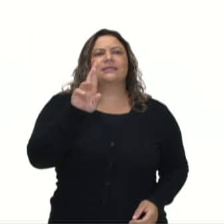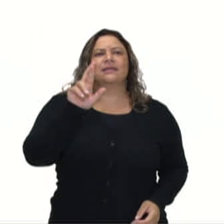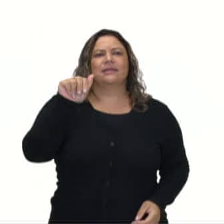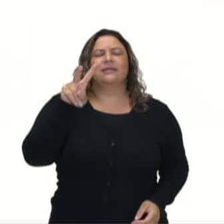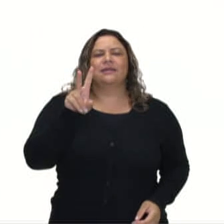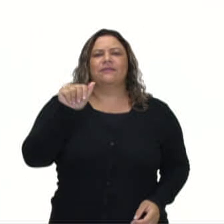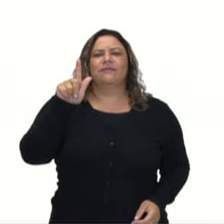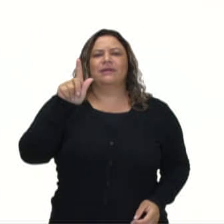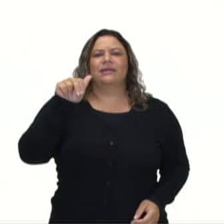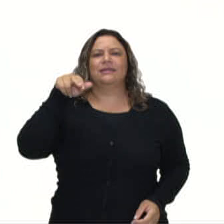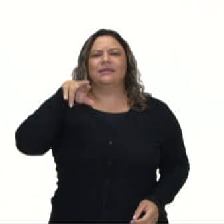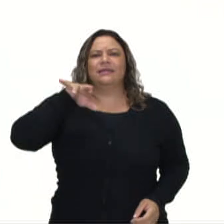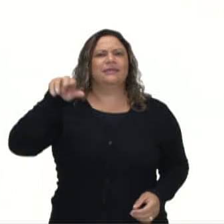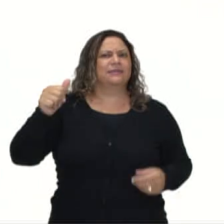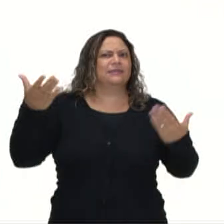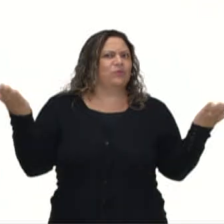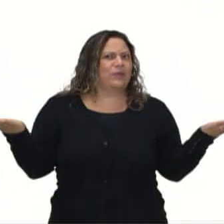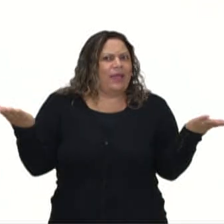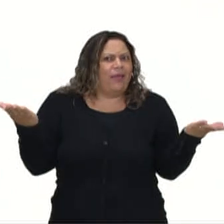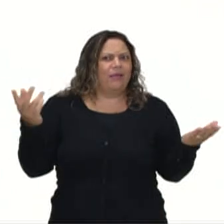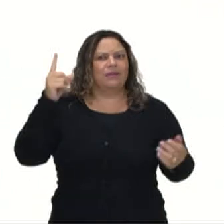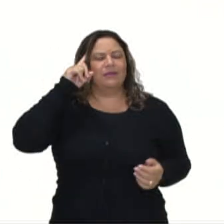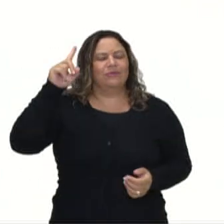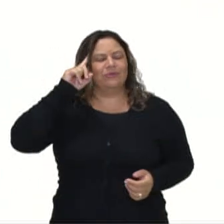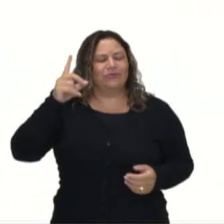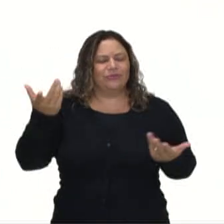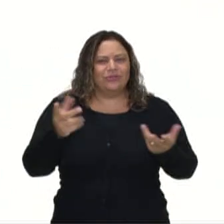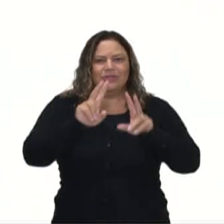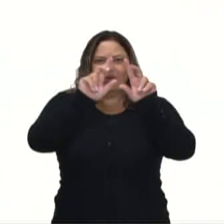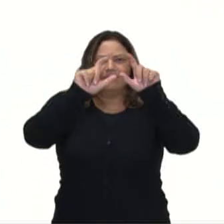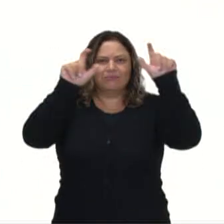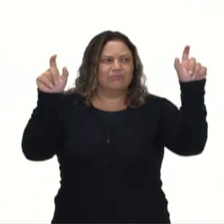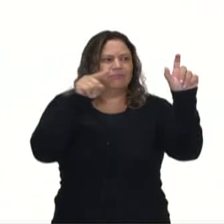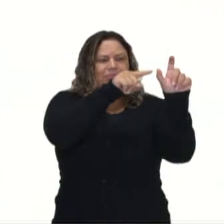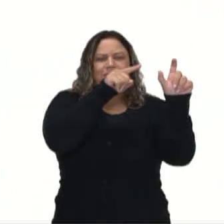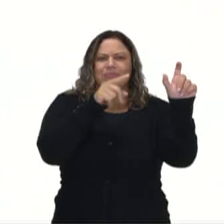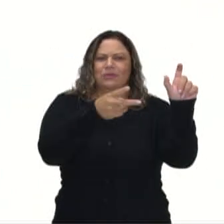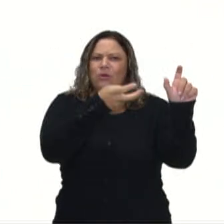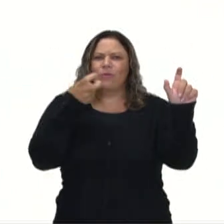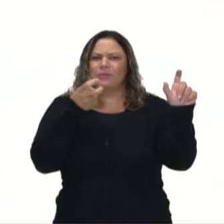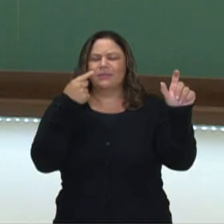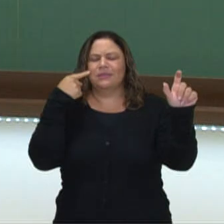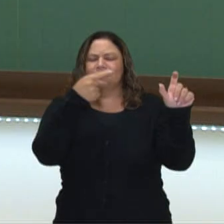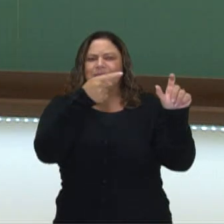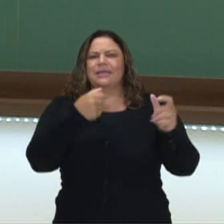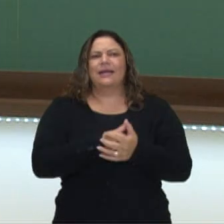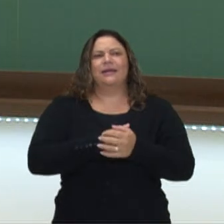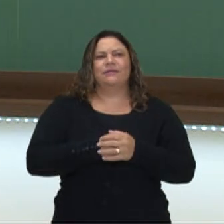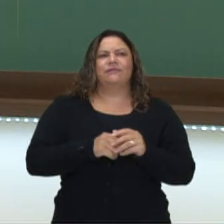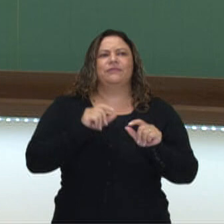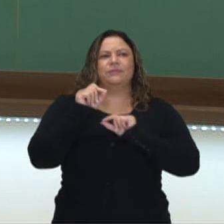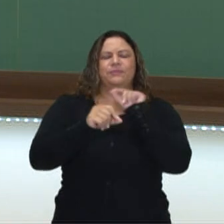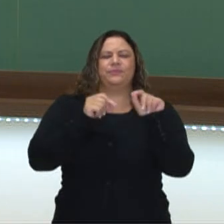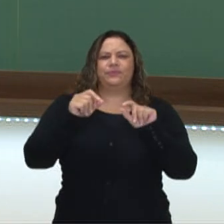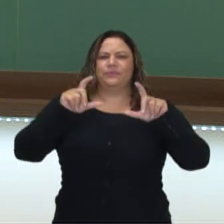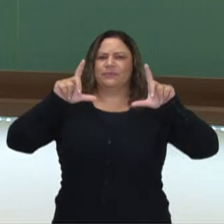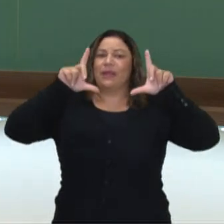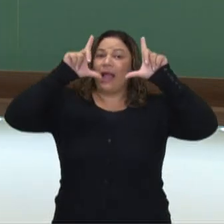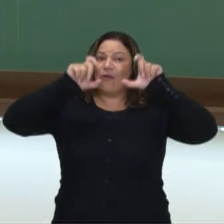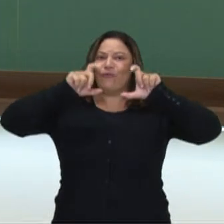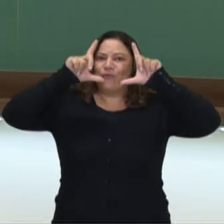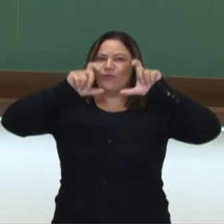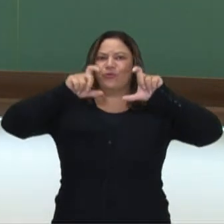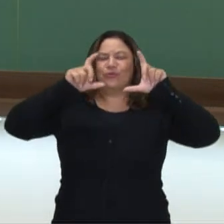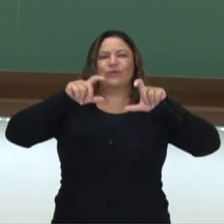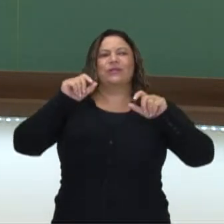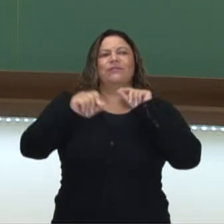ser chamado de extravagante, né? Observem, antes de seguirmos a leitura, à esquerda a iconografia, a fotografia do